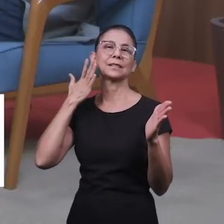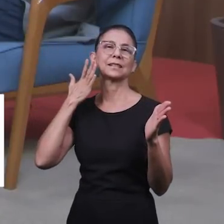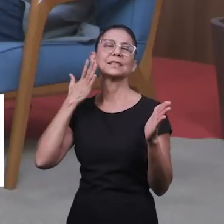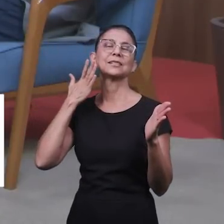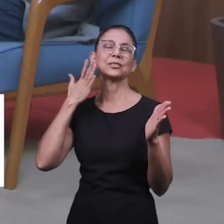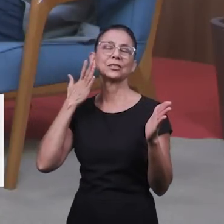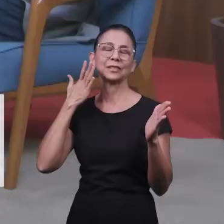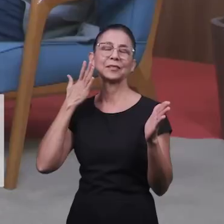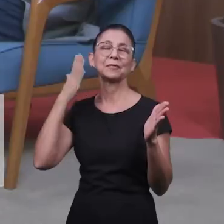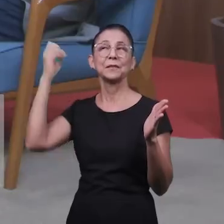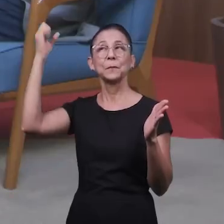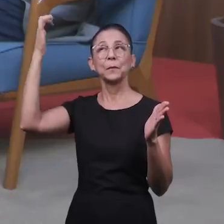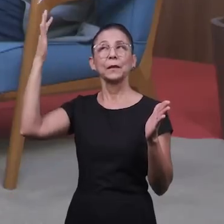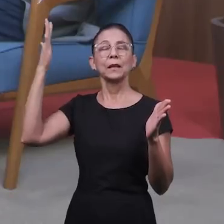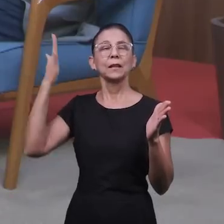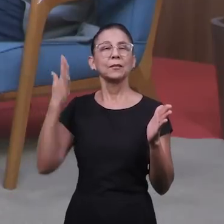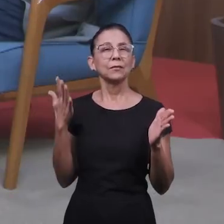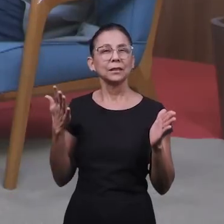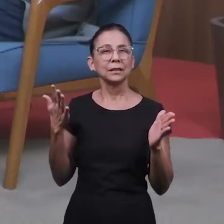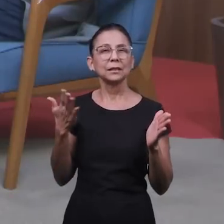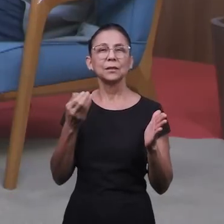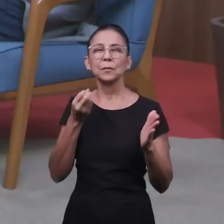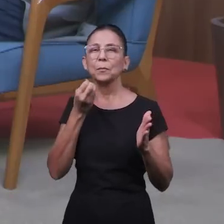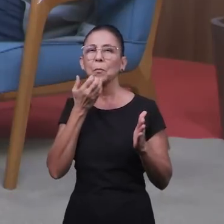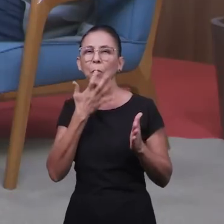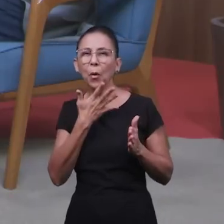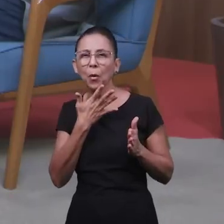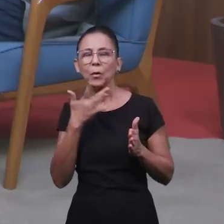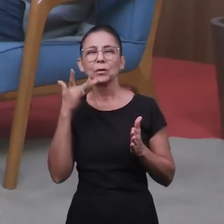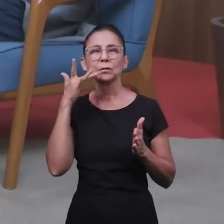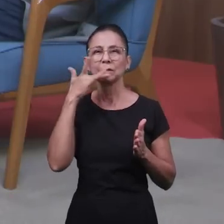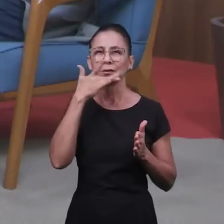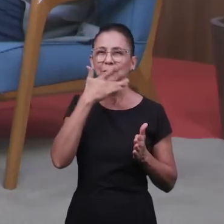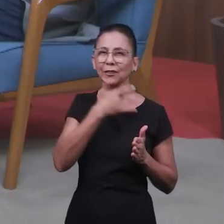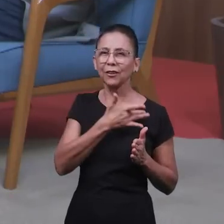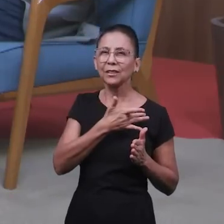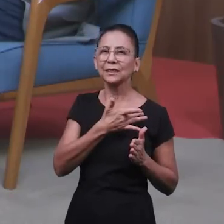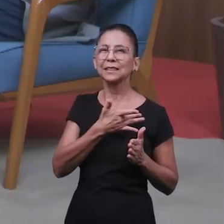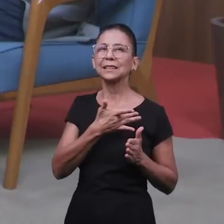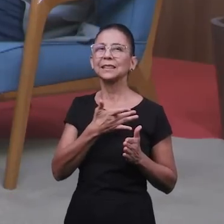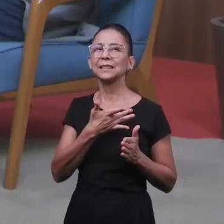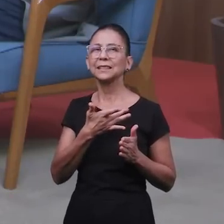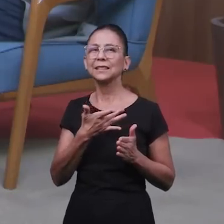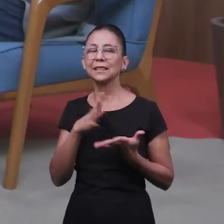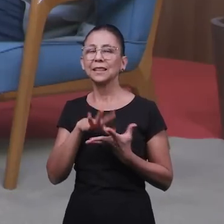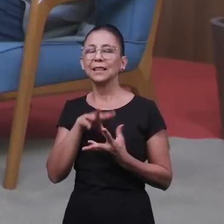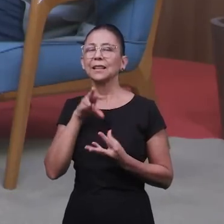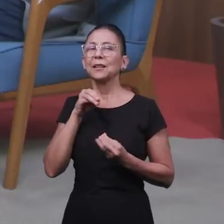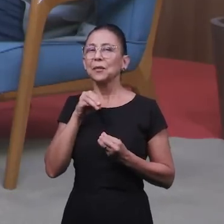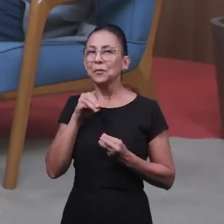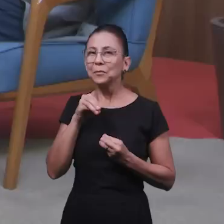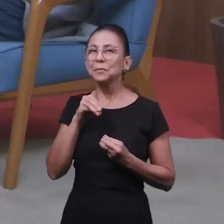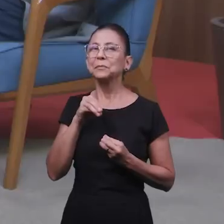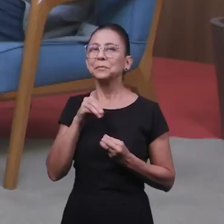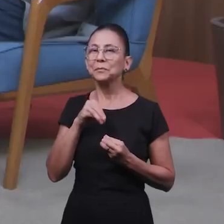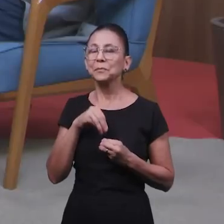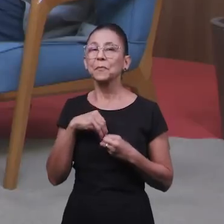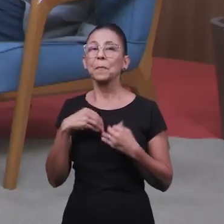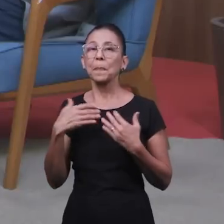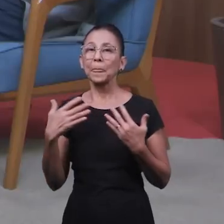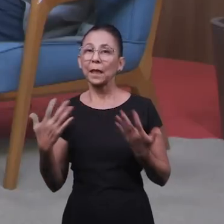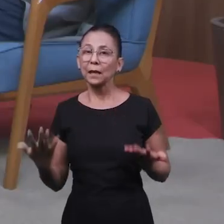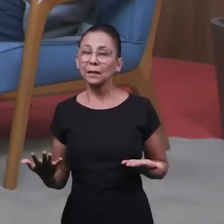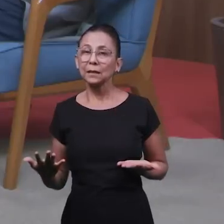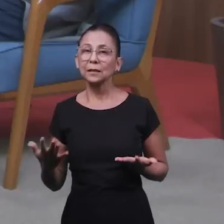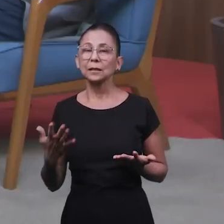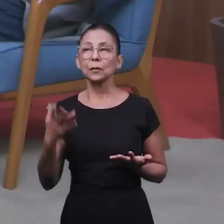da revelação, não é? Então, para o Senhor Jesus, a face desta igreja, como